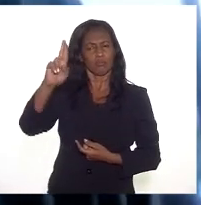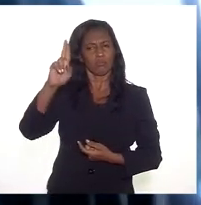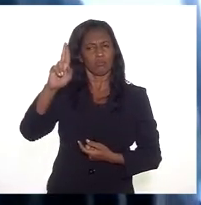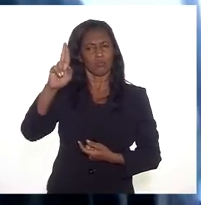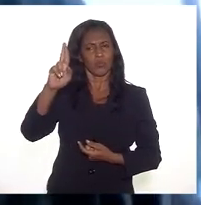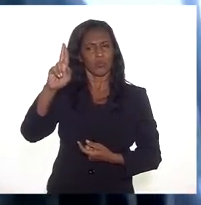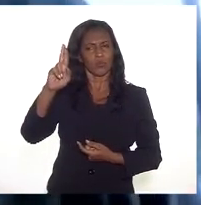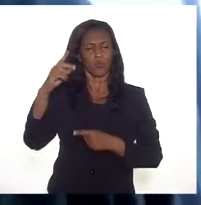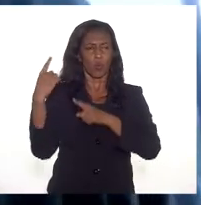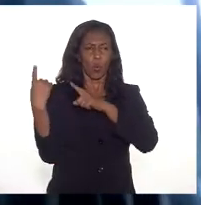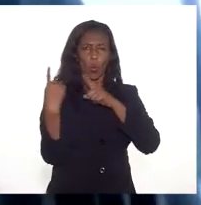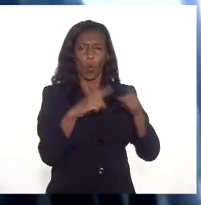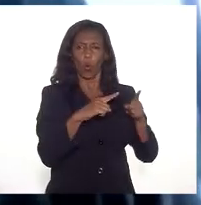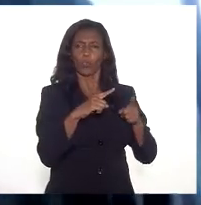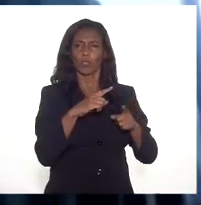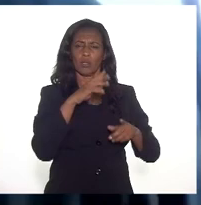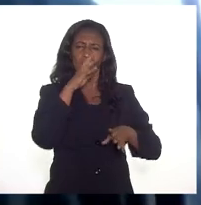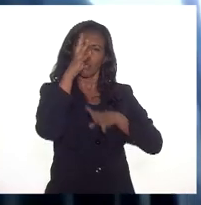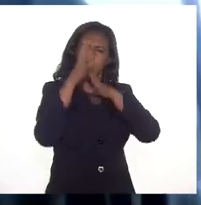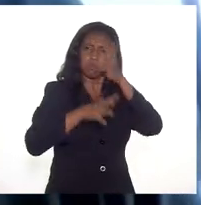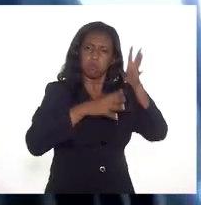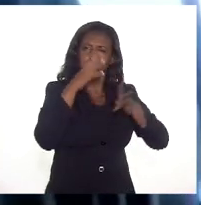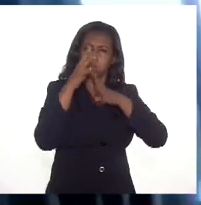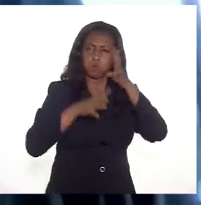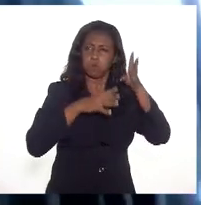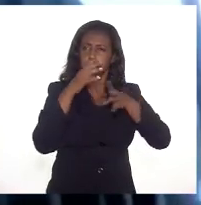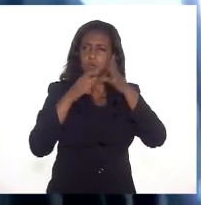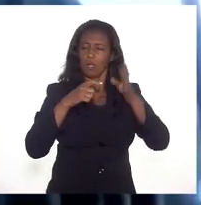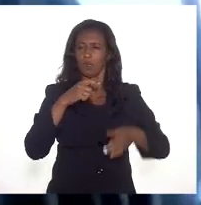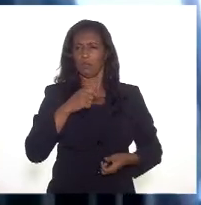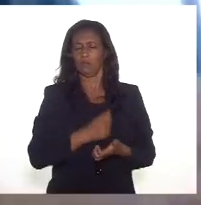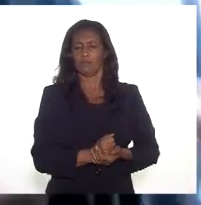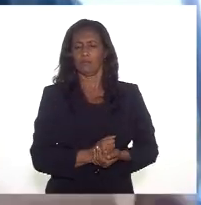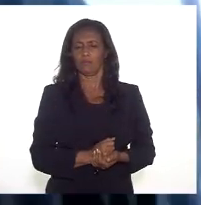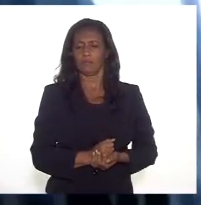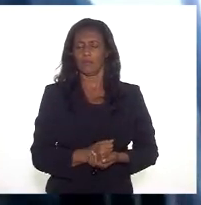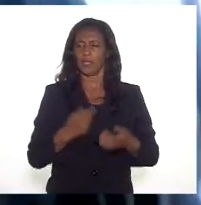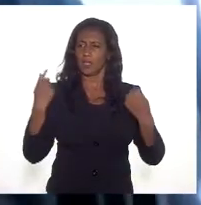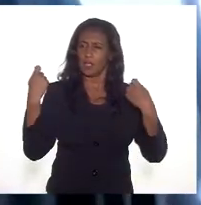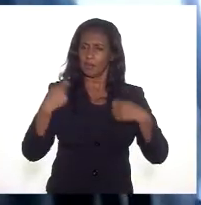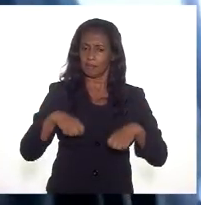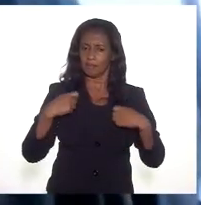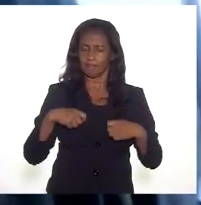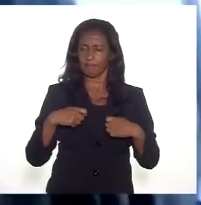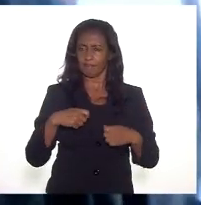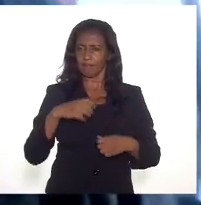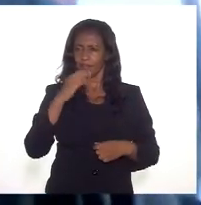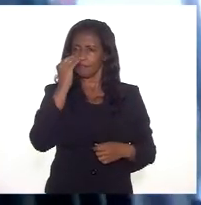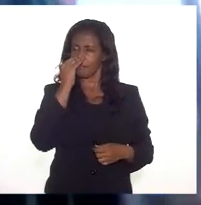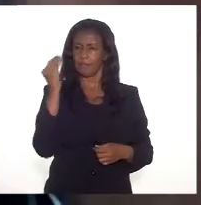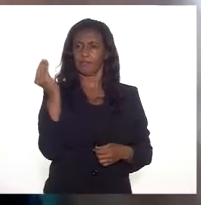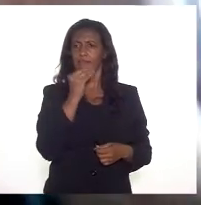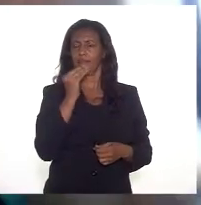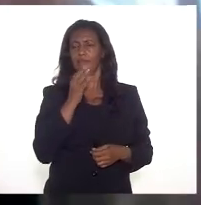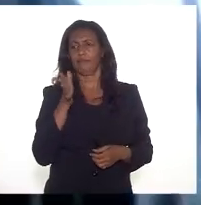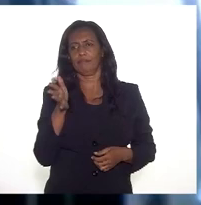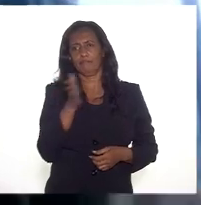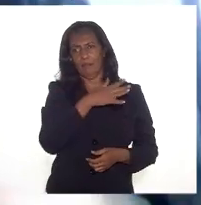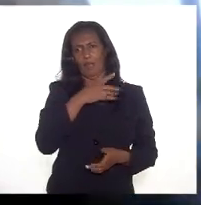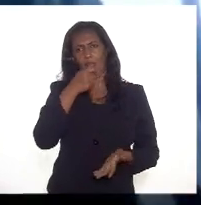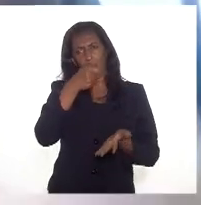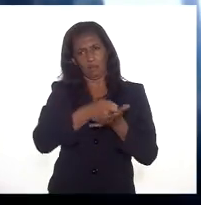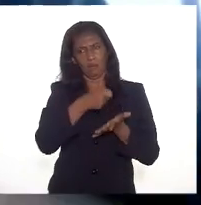fundamentalismo nefasto, odiento, agressivo, que deve ser completamente